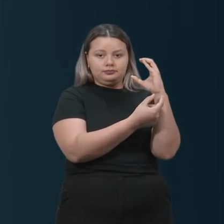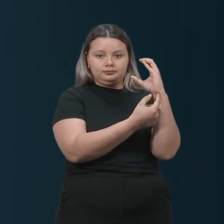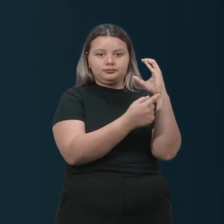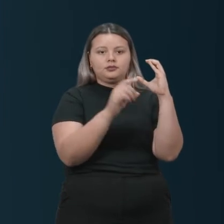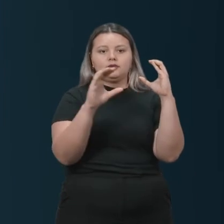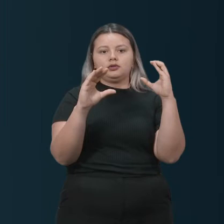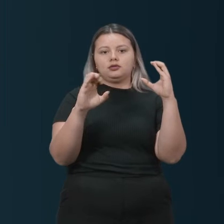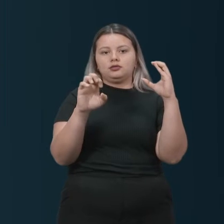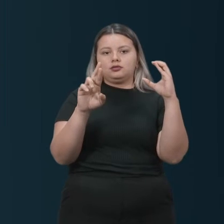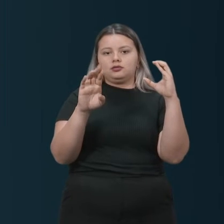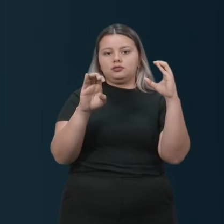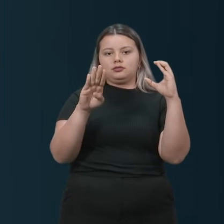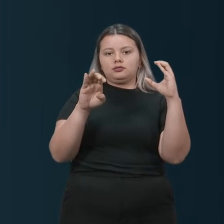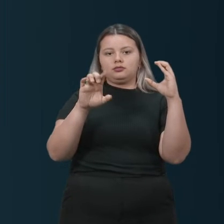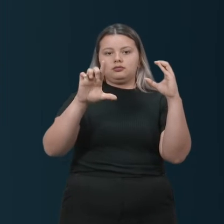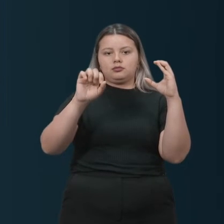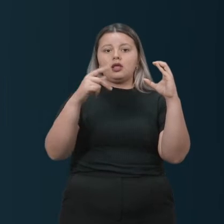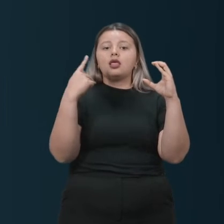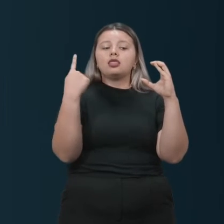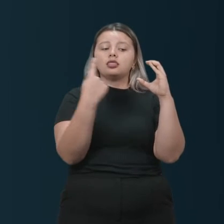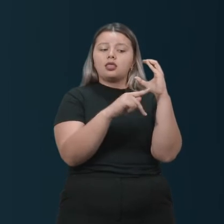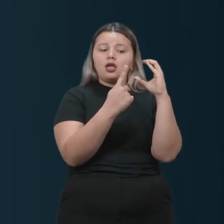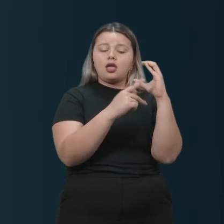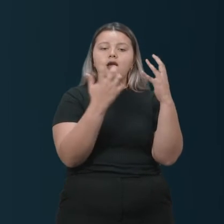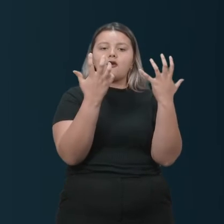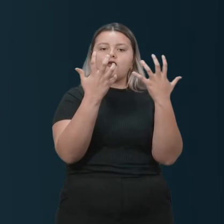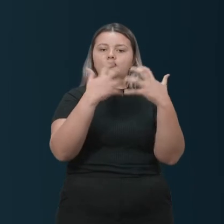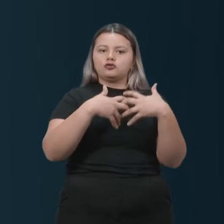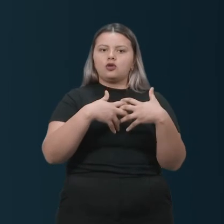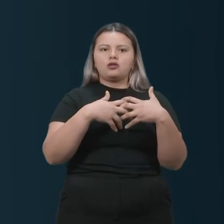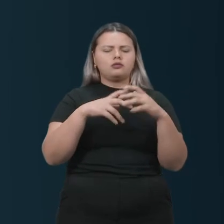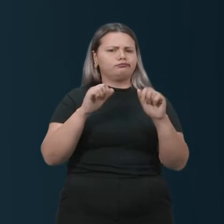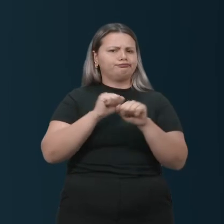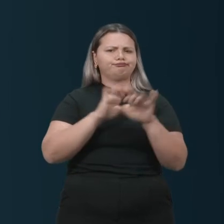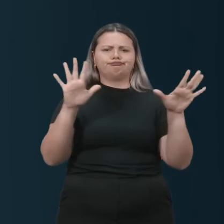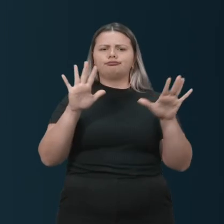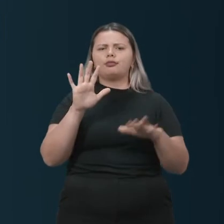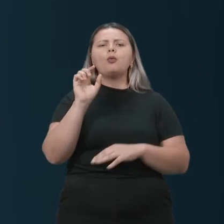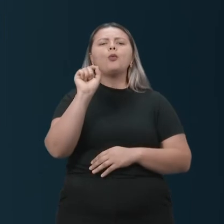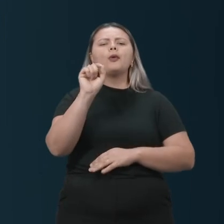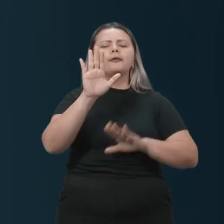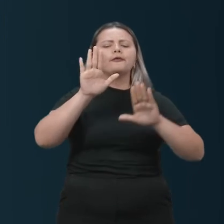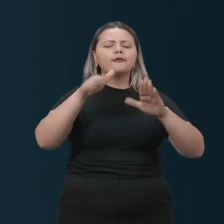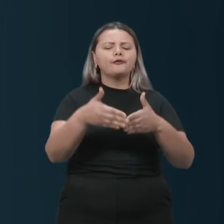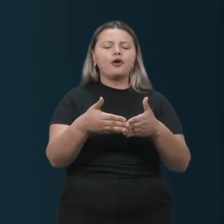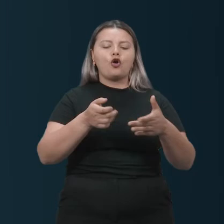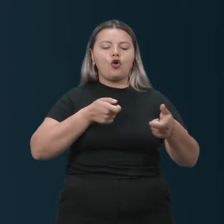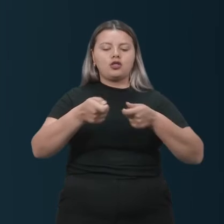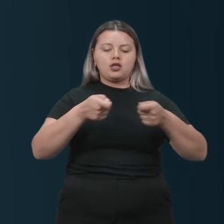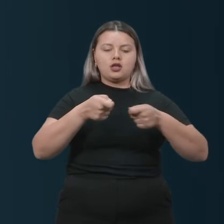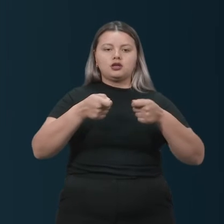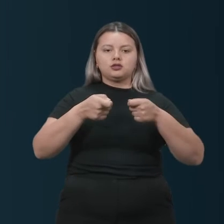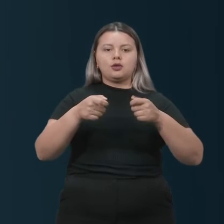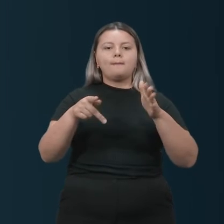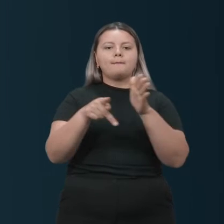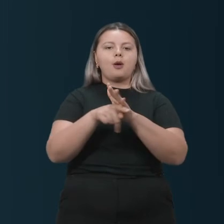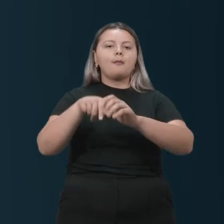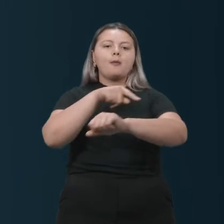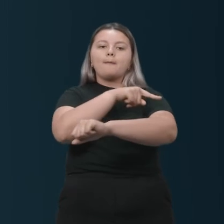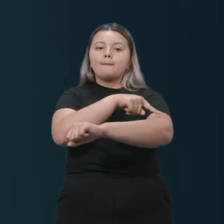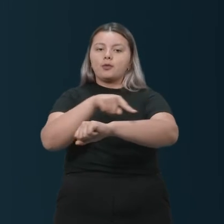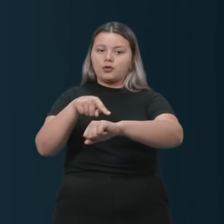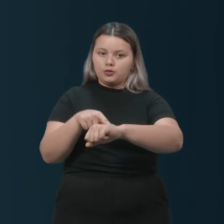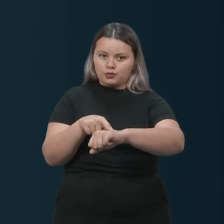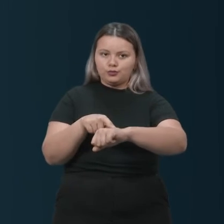O cerebelo tem funções muito claras no controle motor, em especial no estabelecimento